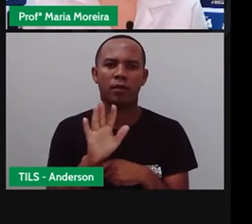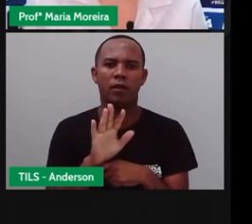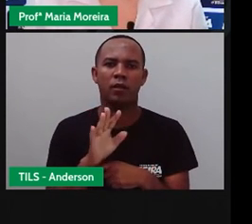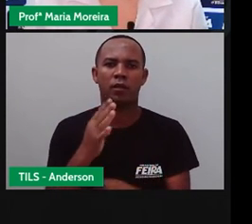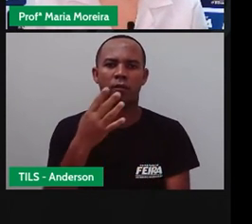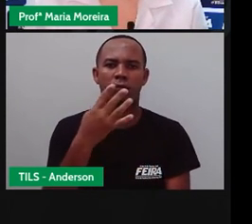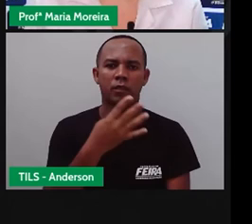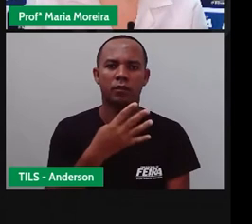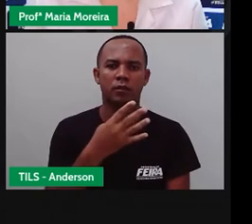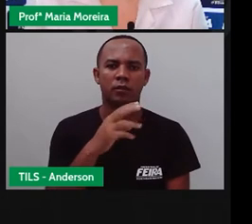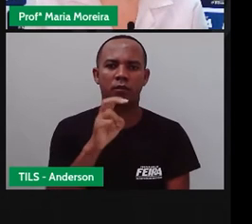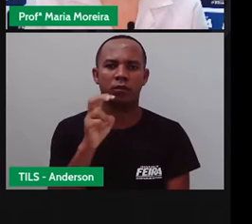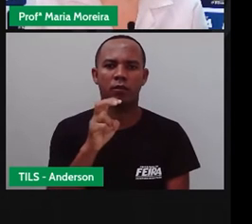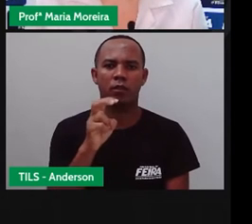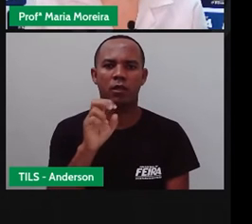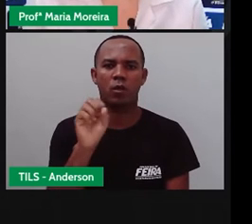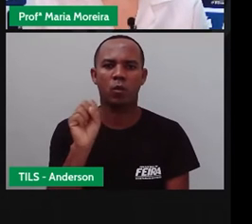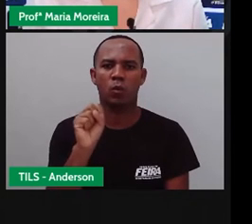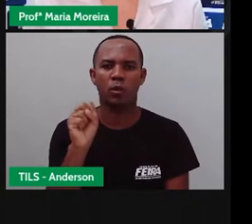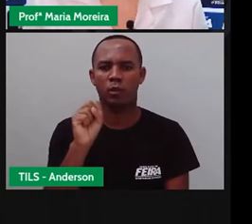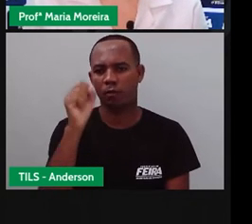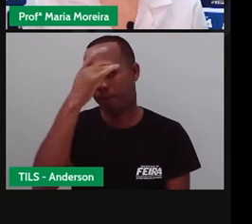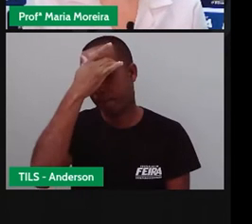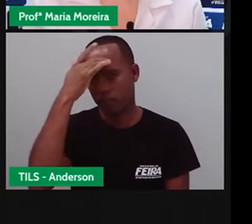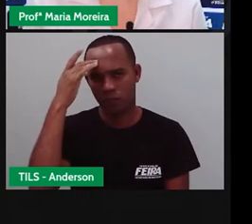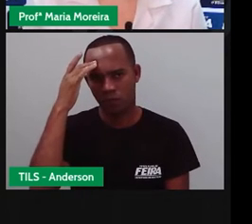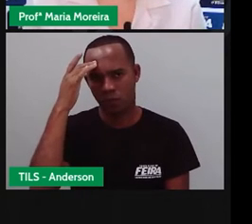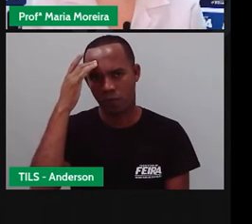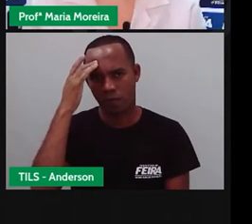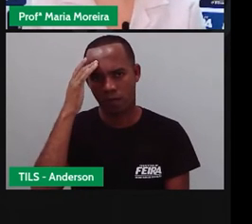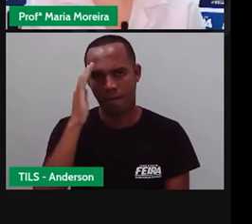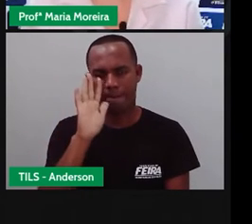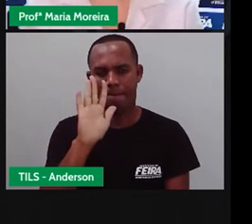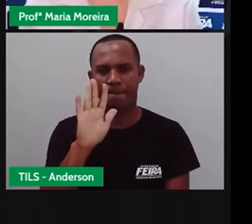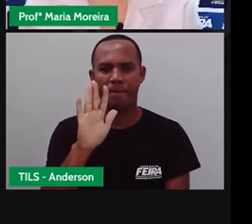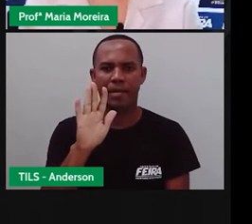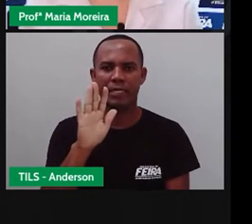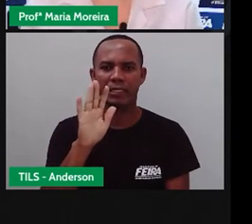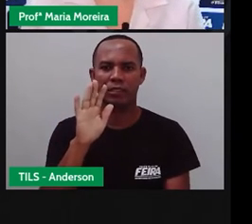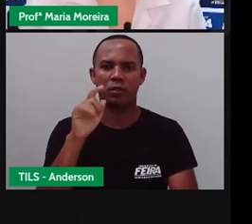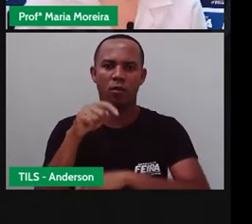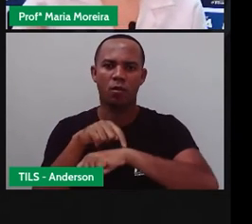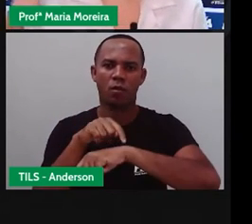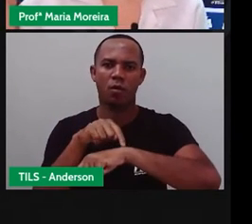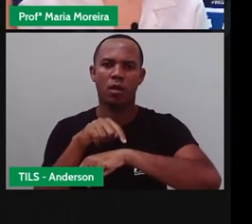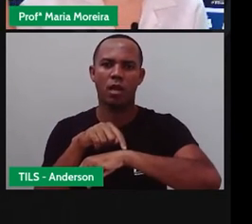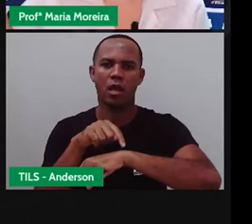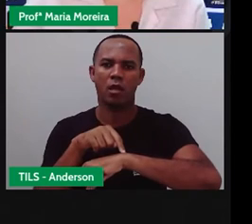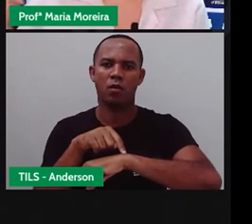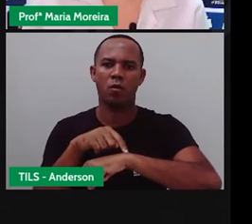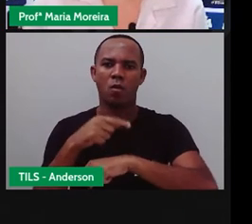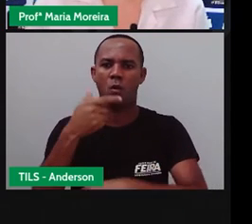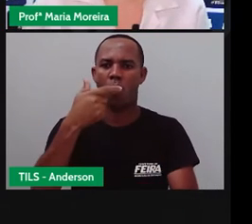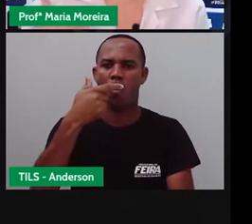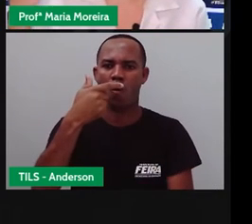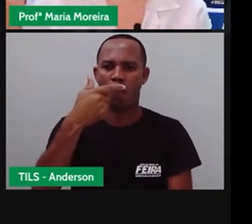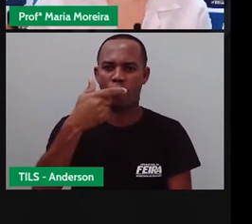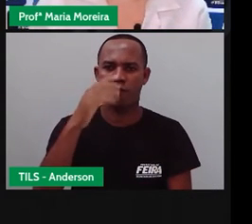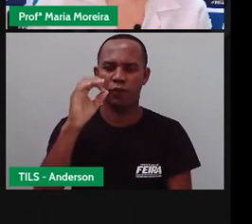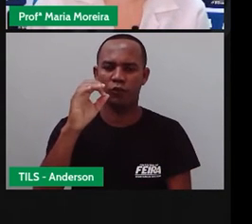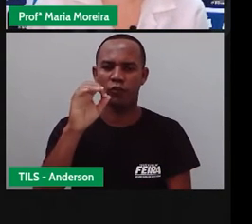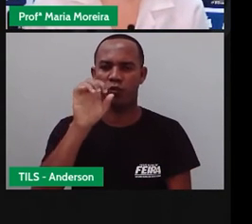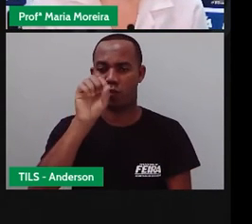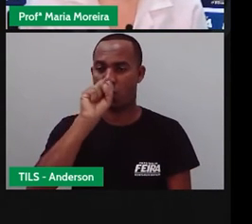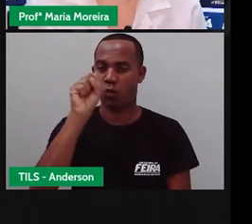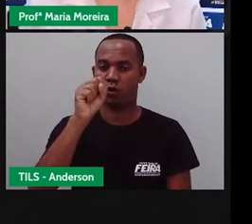458 pessoas e para a sessão das 20 horas né sessão das 8 horas da noite foi 20